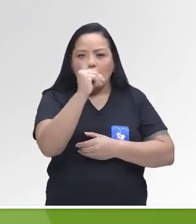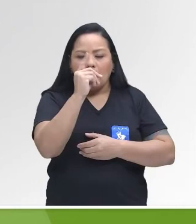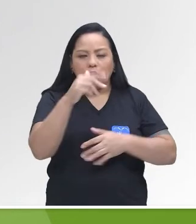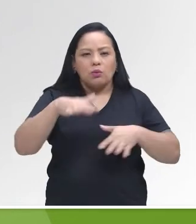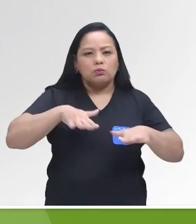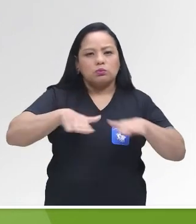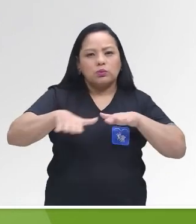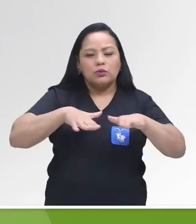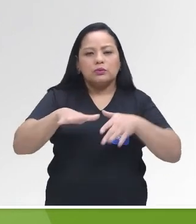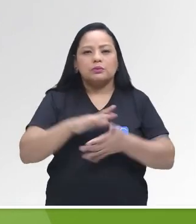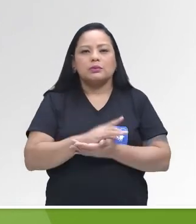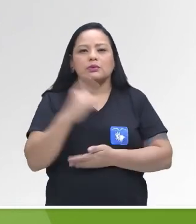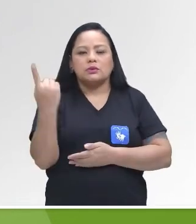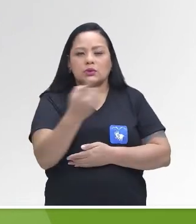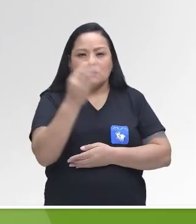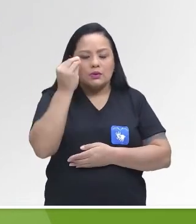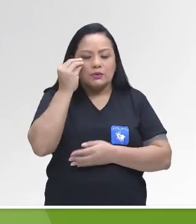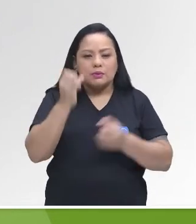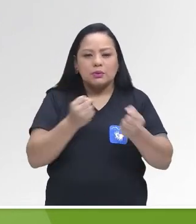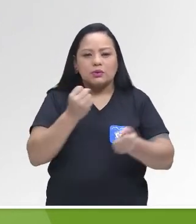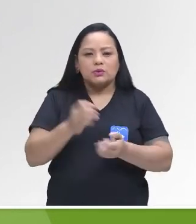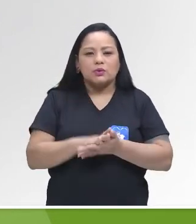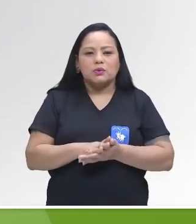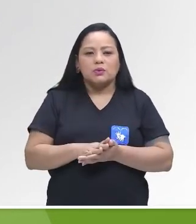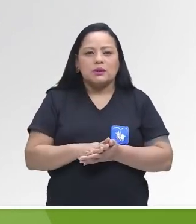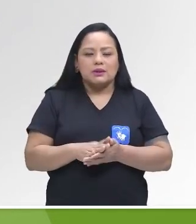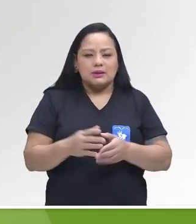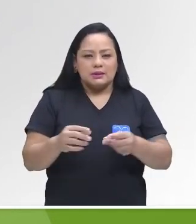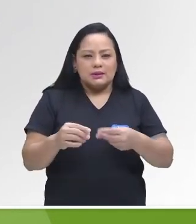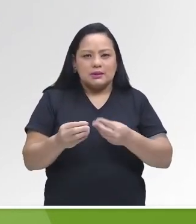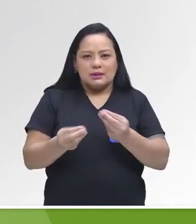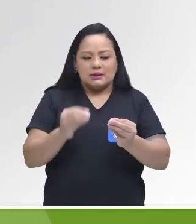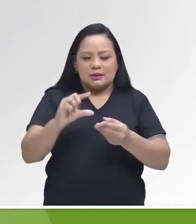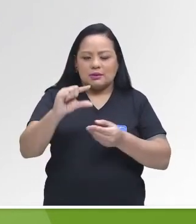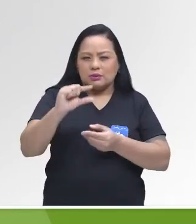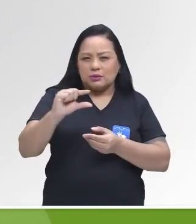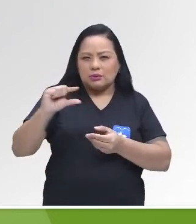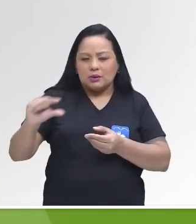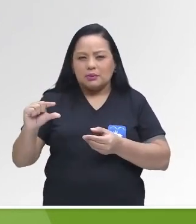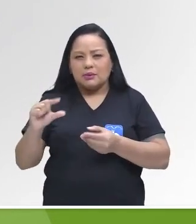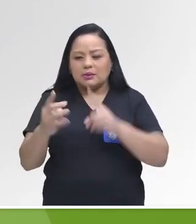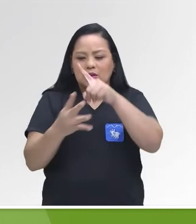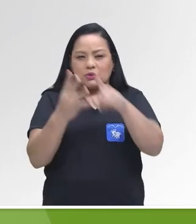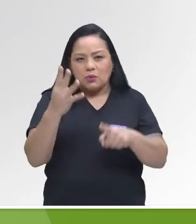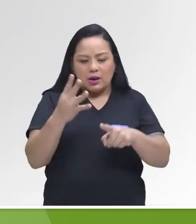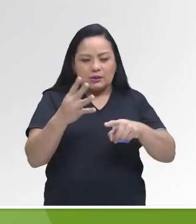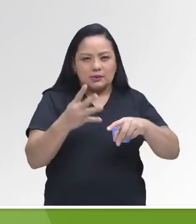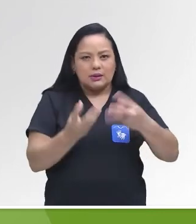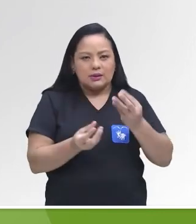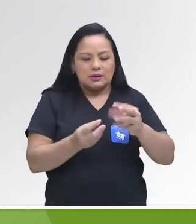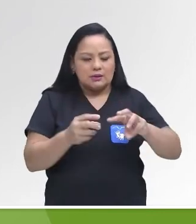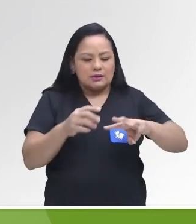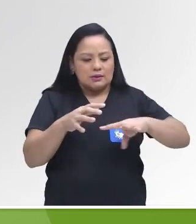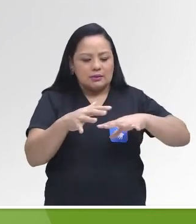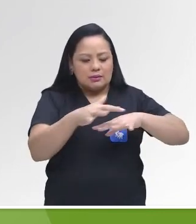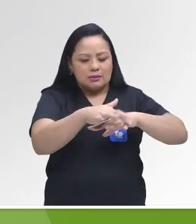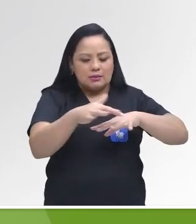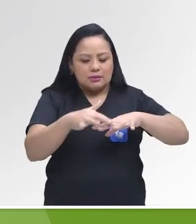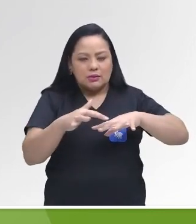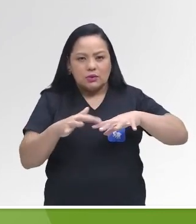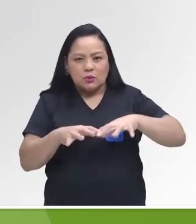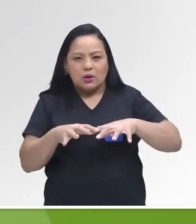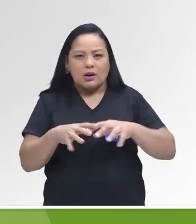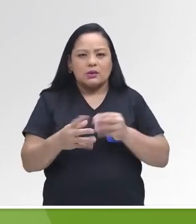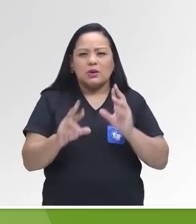ok? E aí a gente pode observar as suas patinhas que tem os tamanhos, né, basicamente iguais, que vai ser bem diferente aí